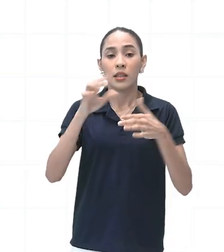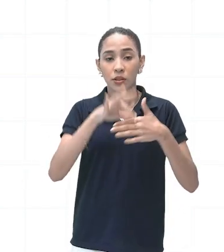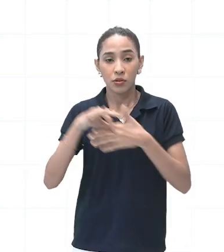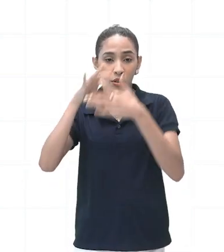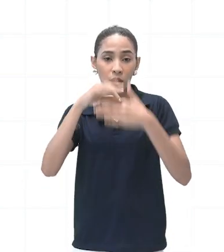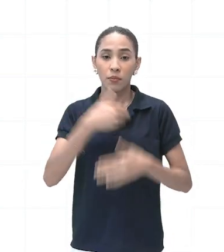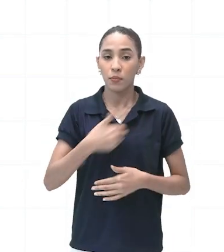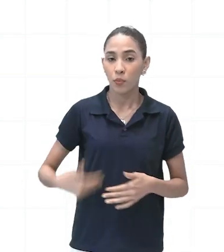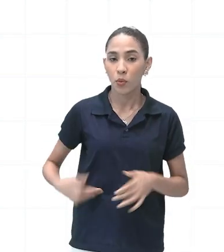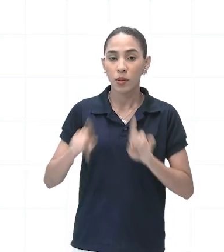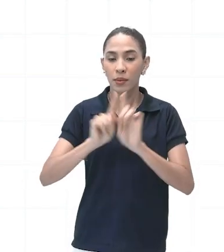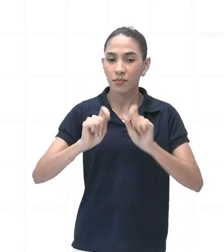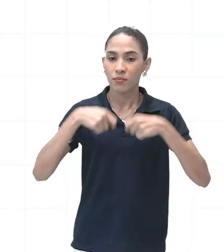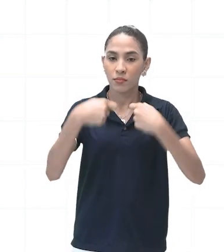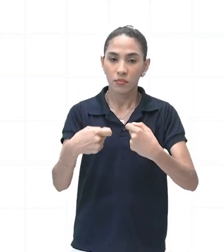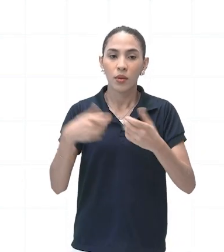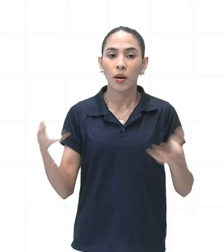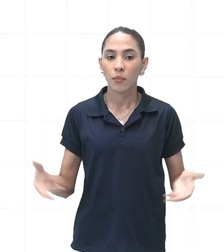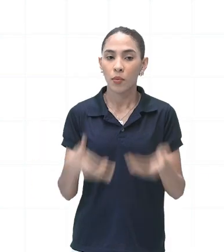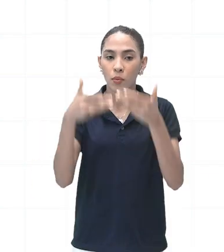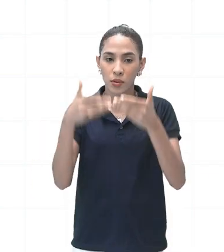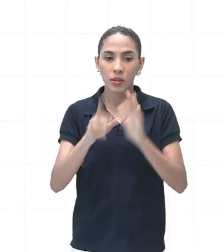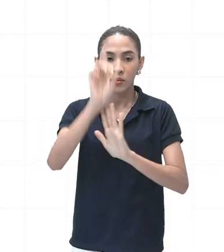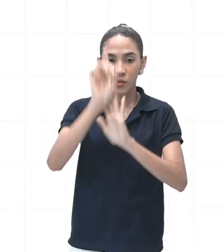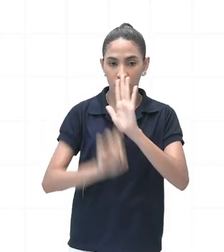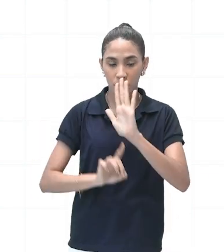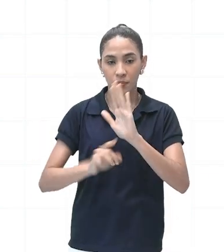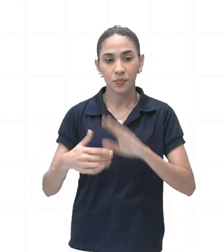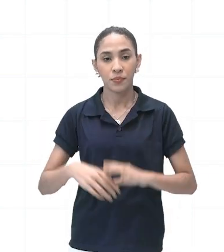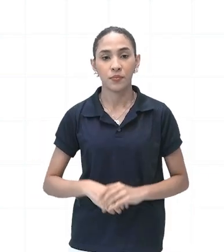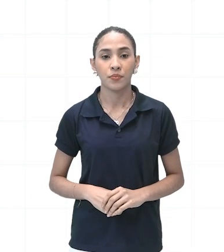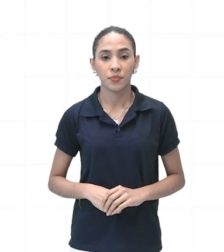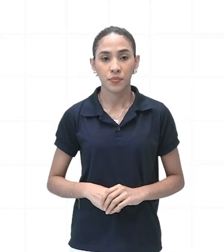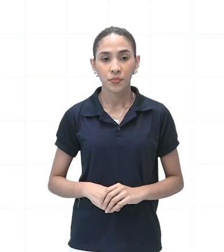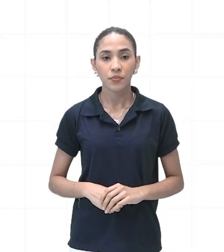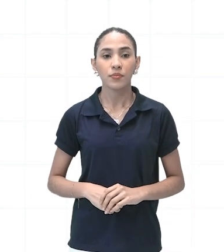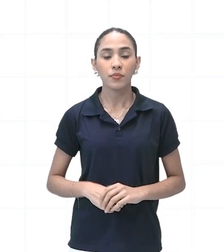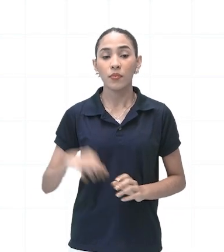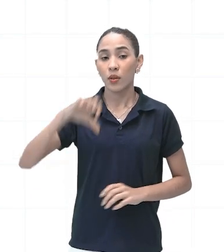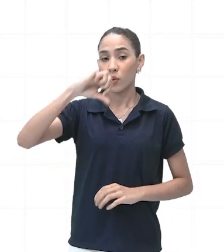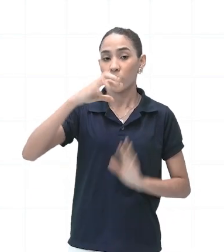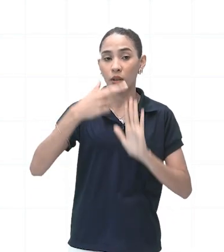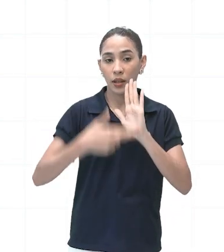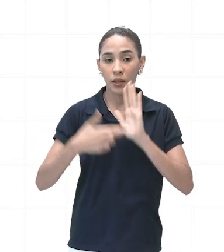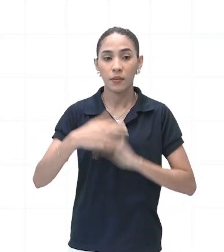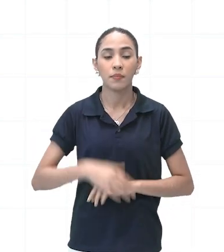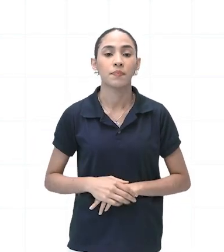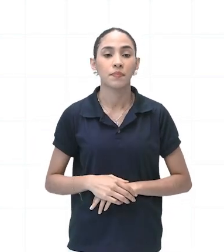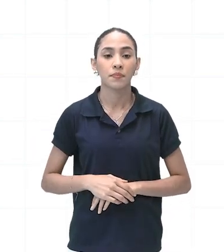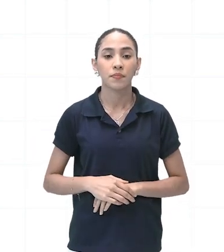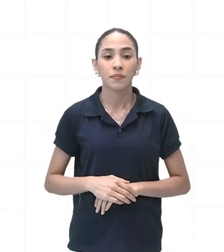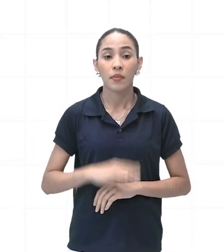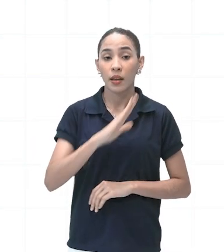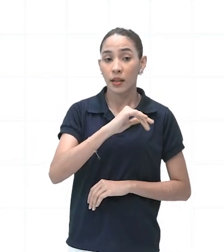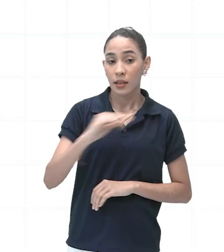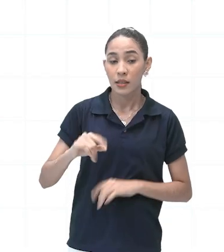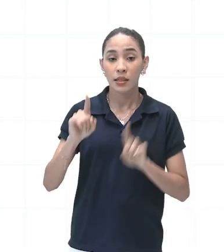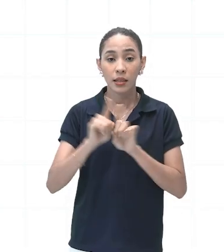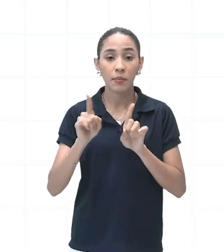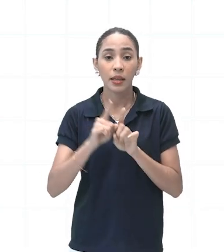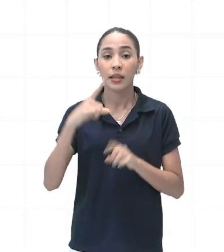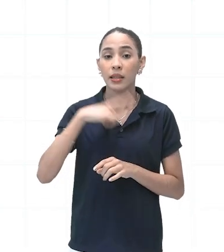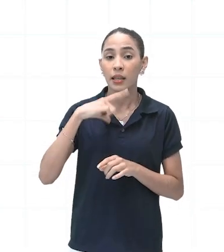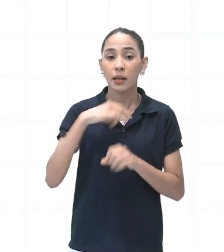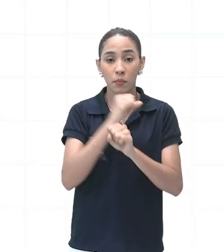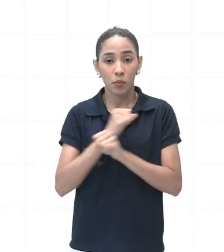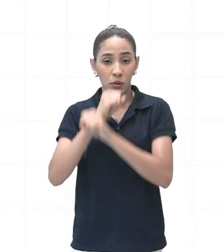públicas empenhar-se-ão em promover o gozo deste direito. Nono princípio. A criança gozará